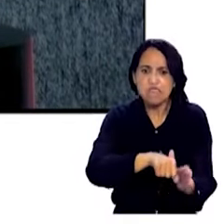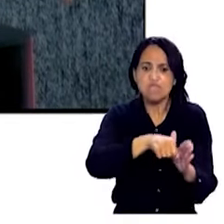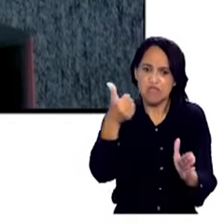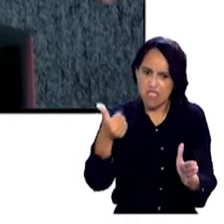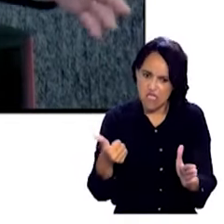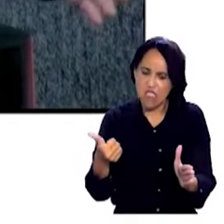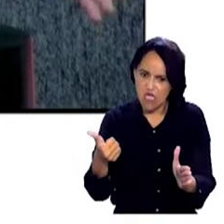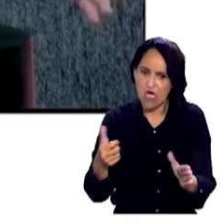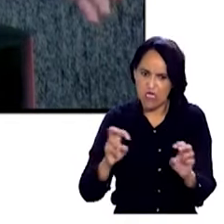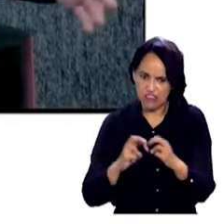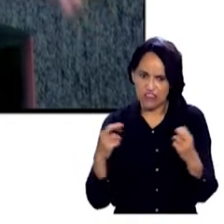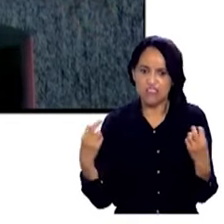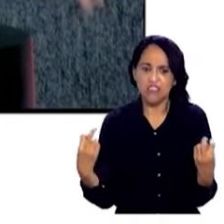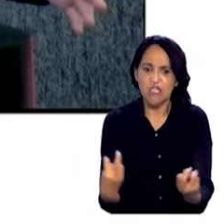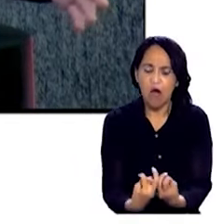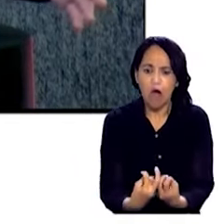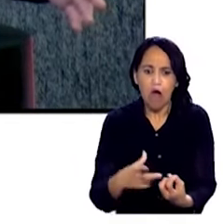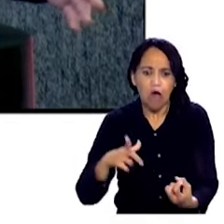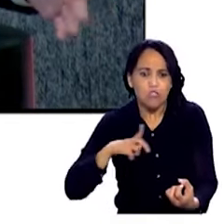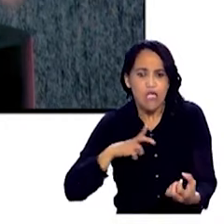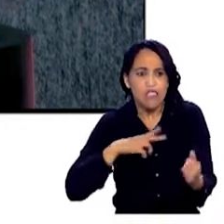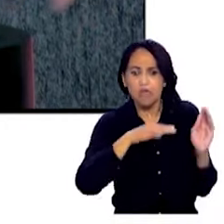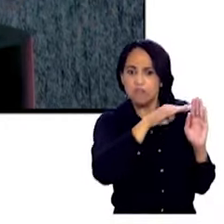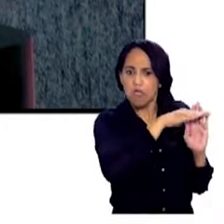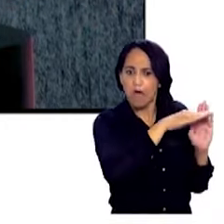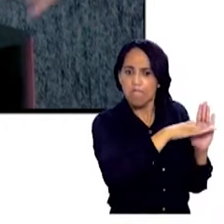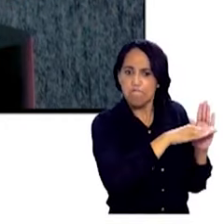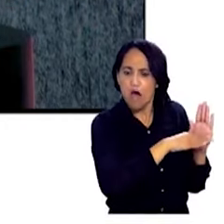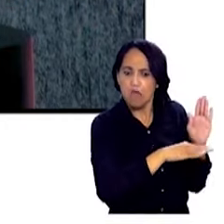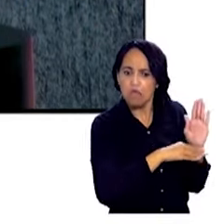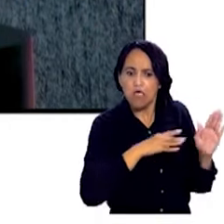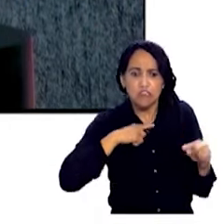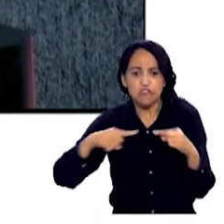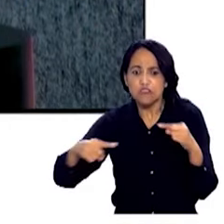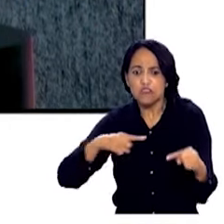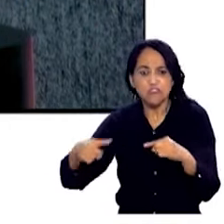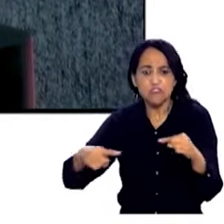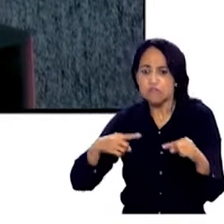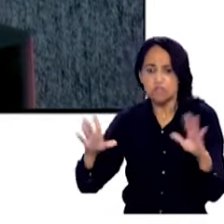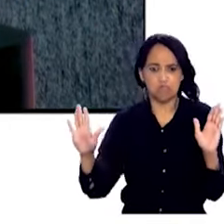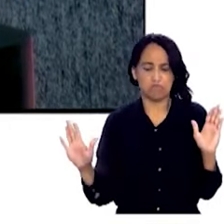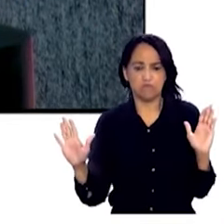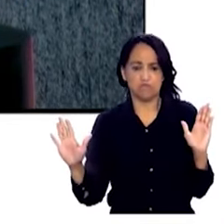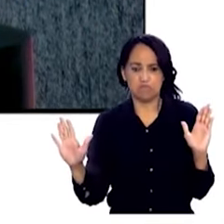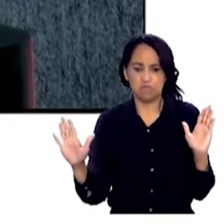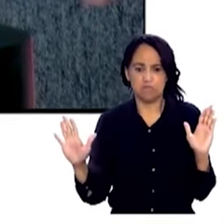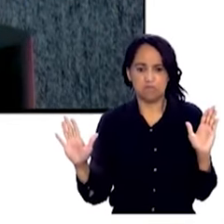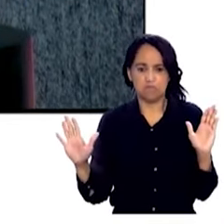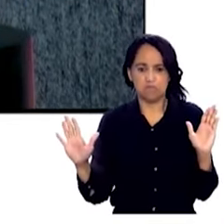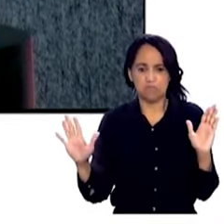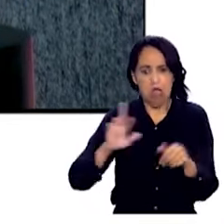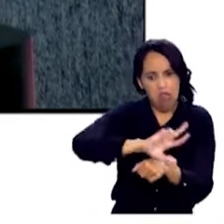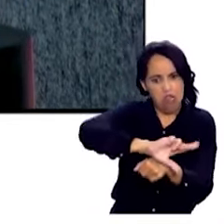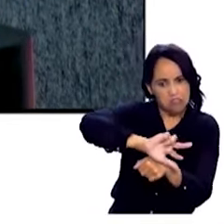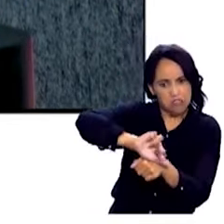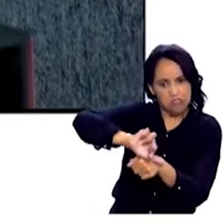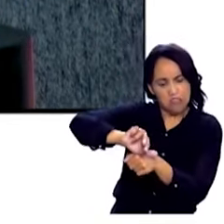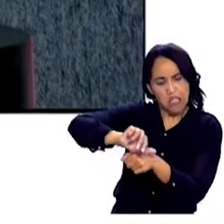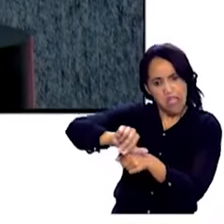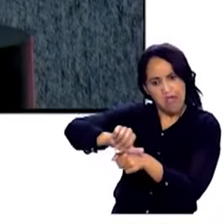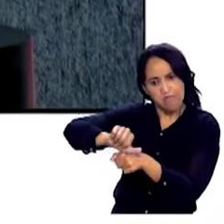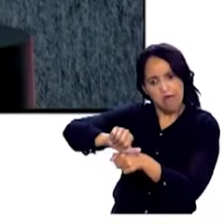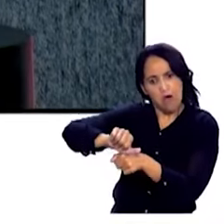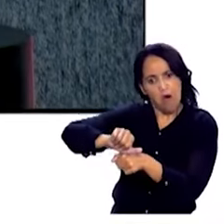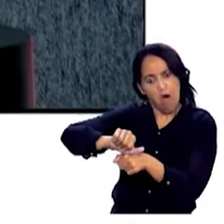teremos na pauta da primeira sessão discussões sobre prospective over ruling ou superação para a frente do